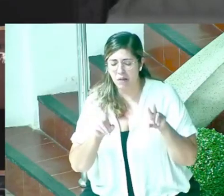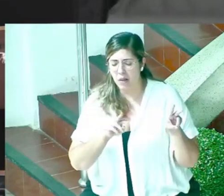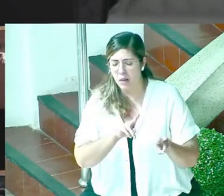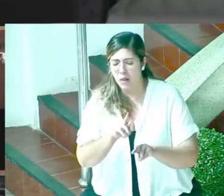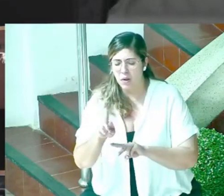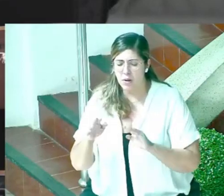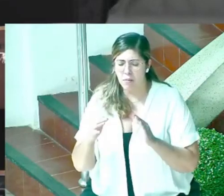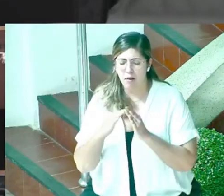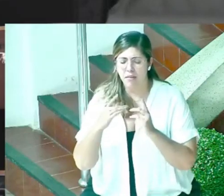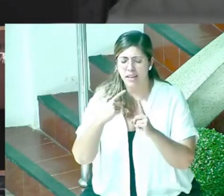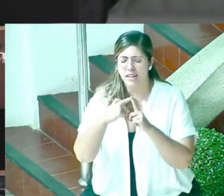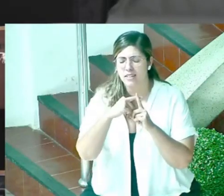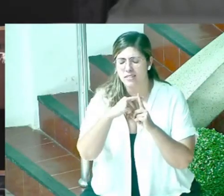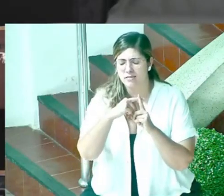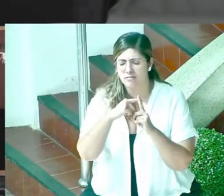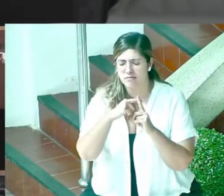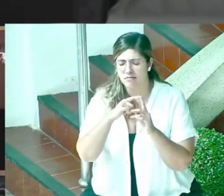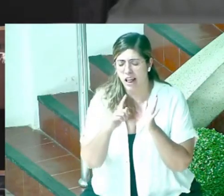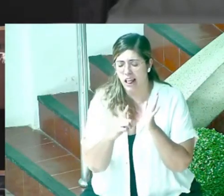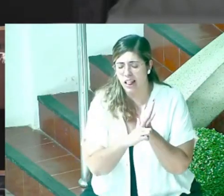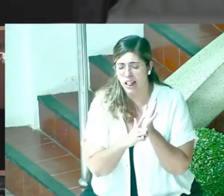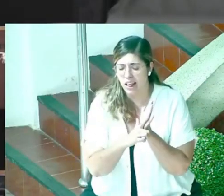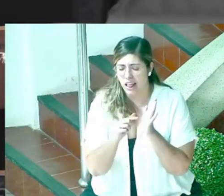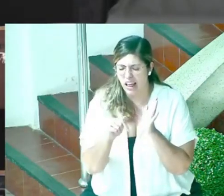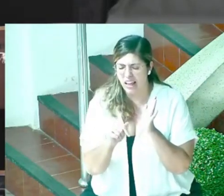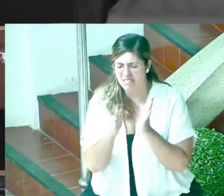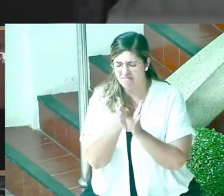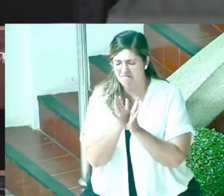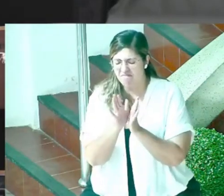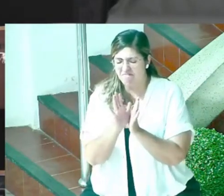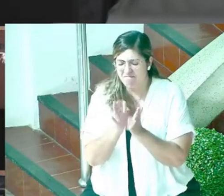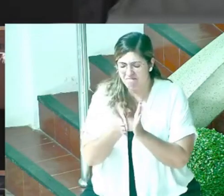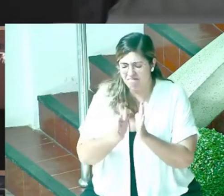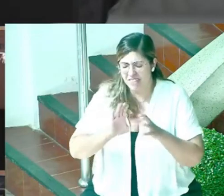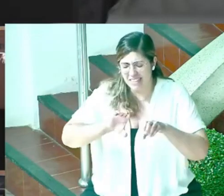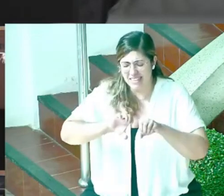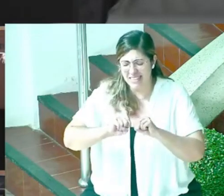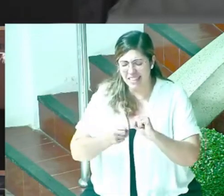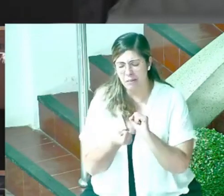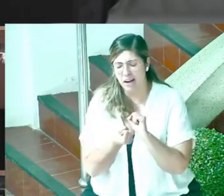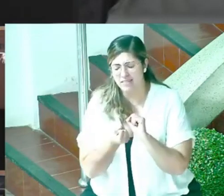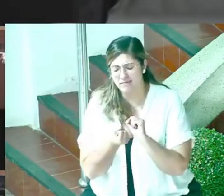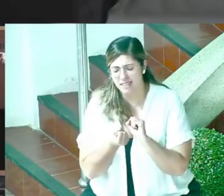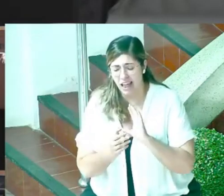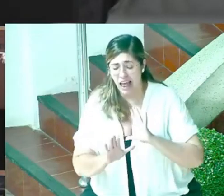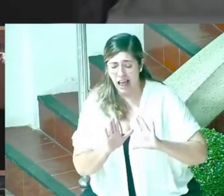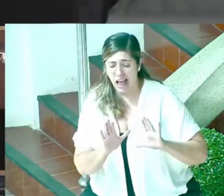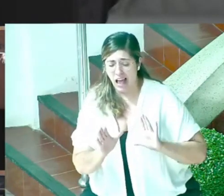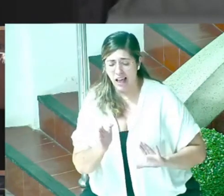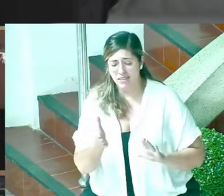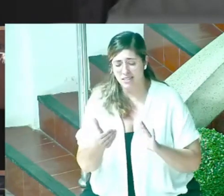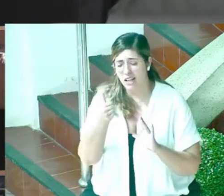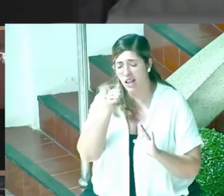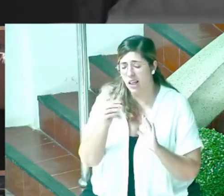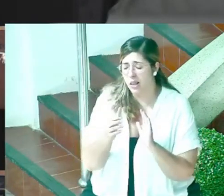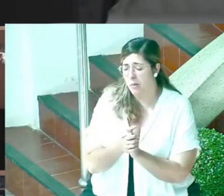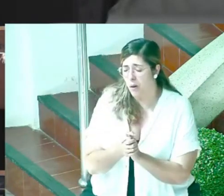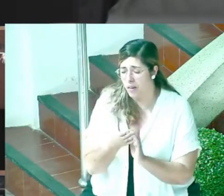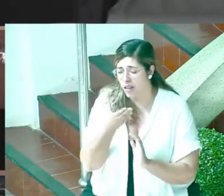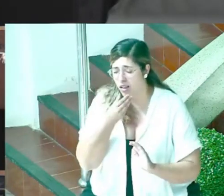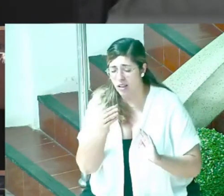Eu sei que isso é um assunto árduo, difícil e por vezes doloroso. Isso porque quando nós pensamos